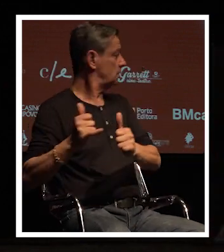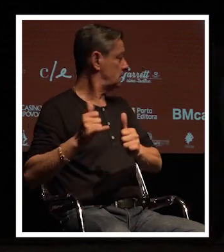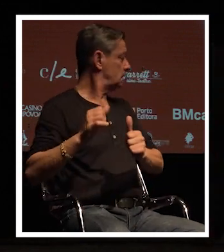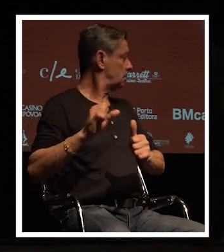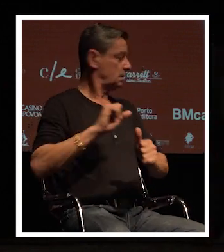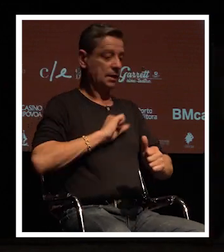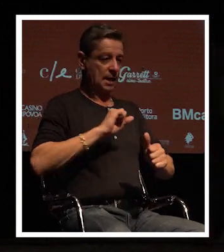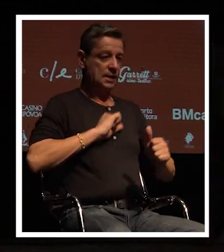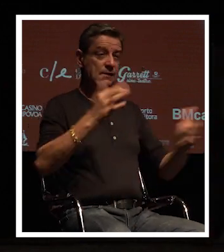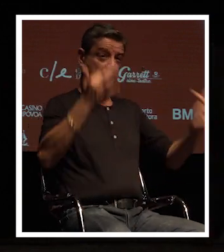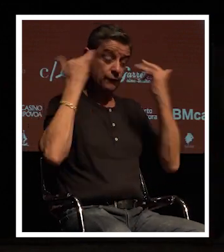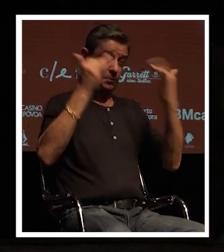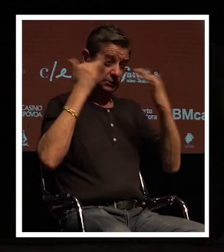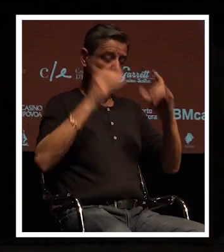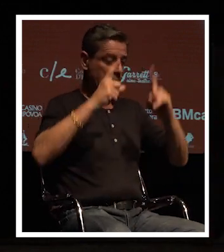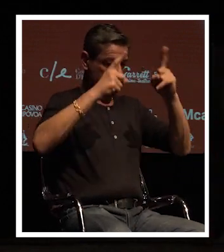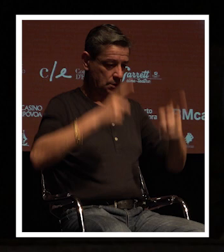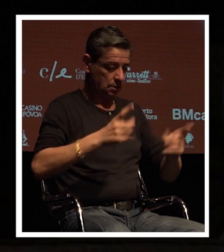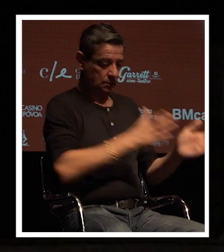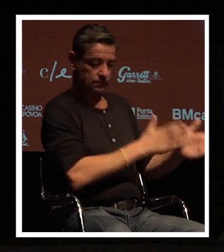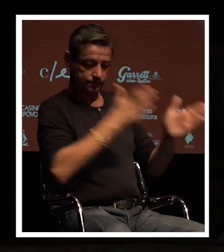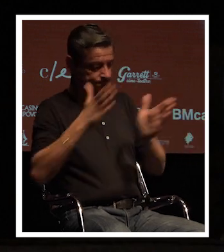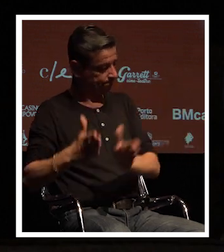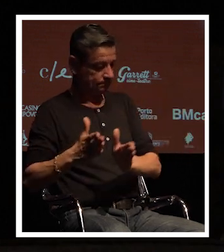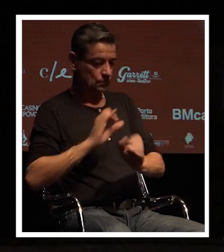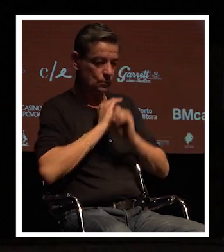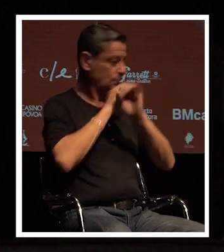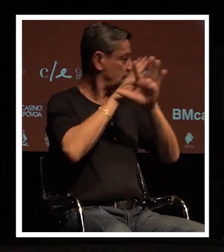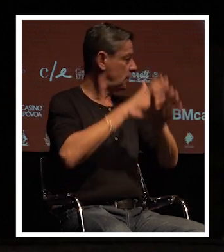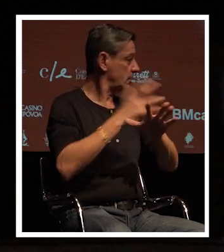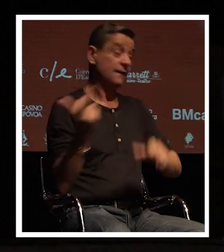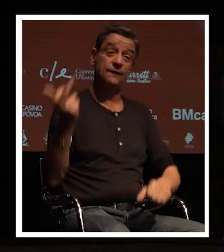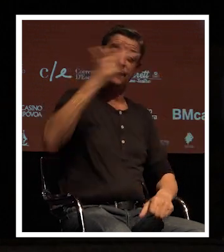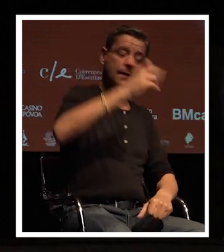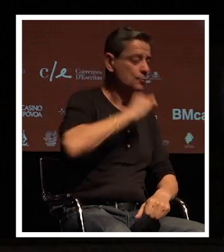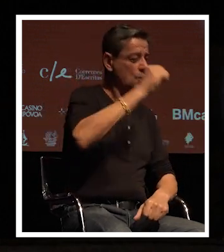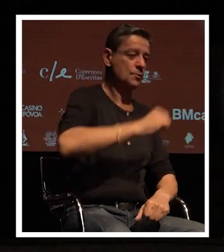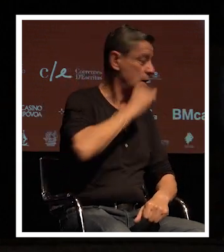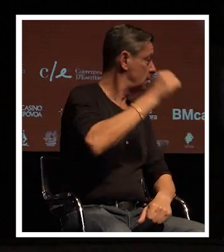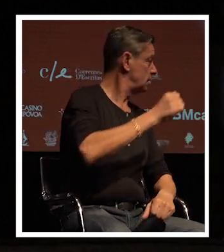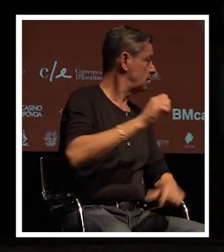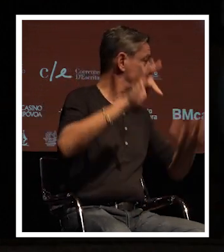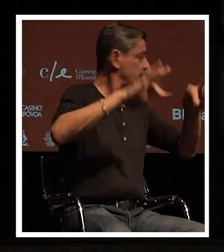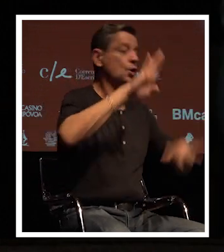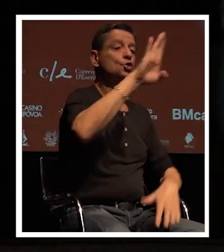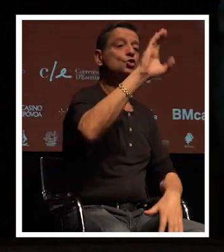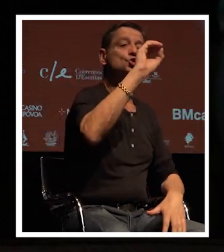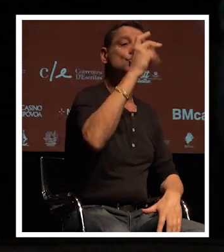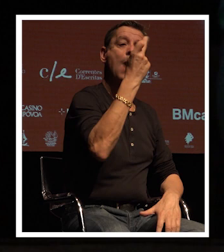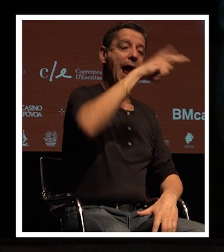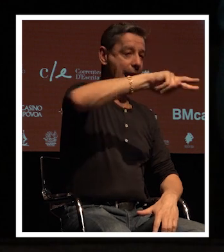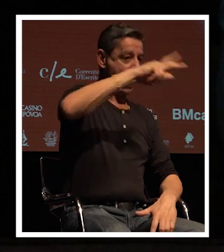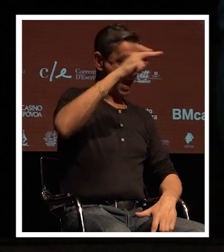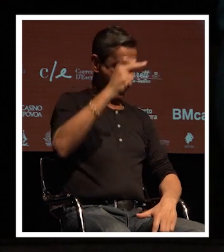a notícia carece de exatidão o lar não mais existe ninguém volta ninguém volta que acabou Joan é mais uma molata triste